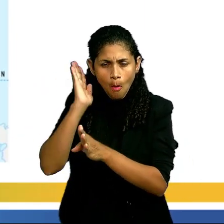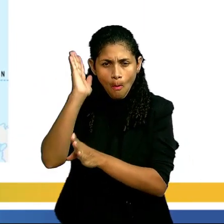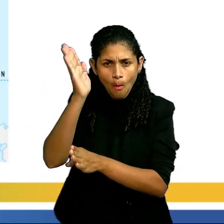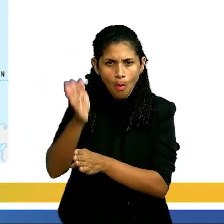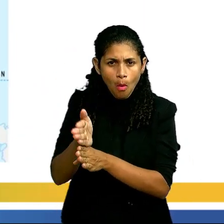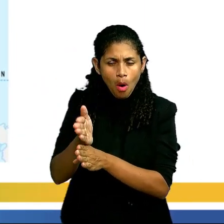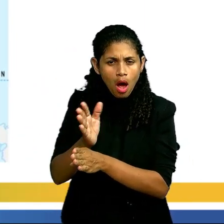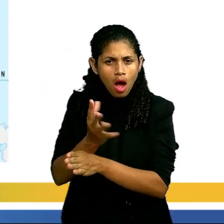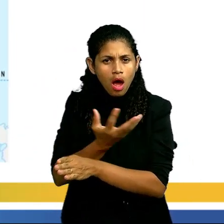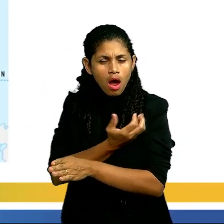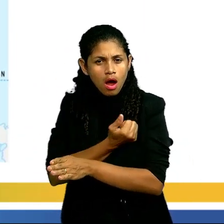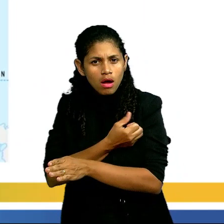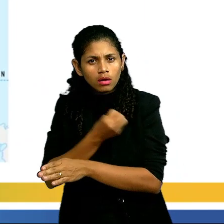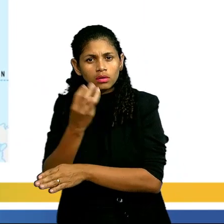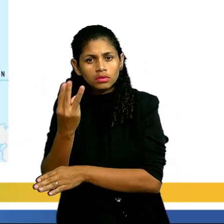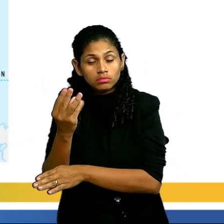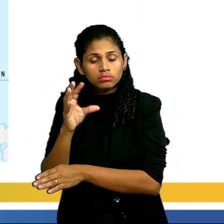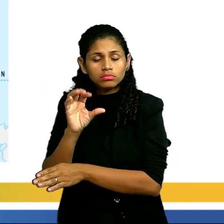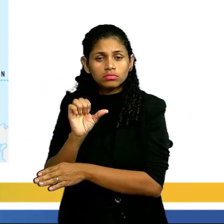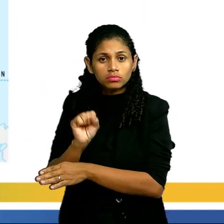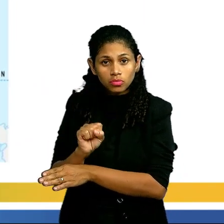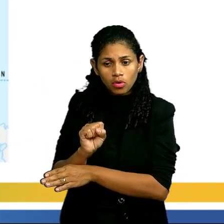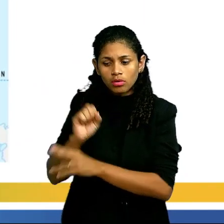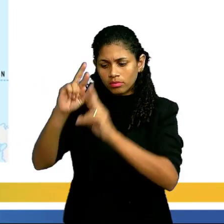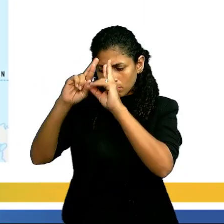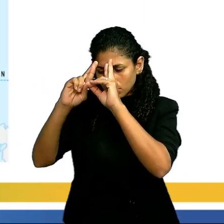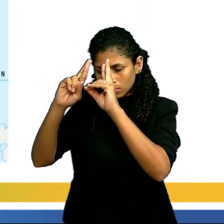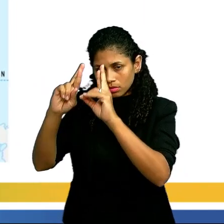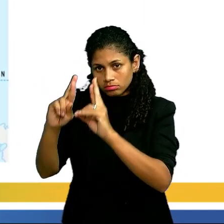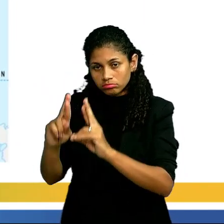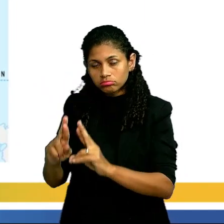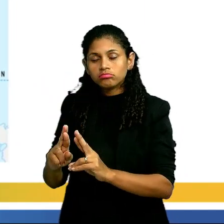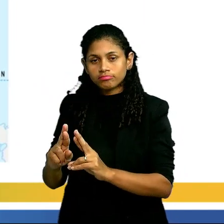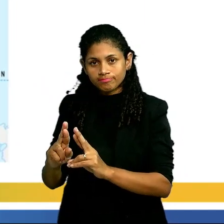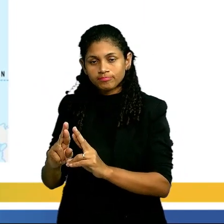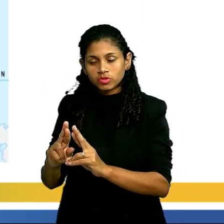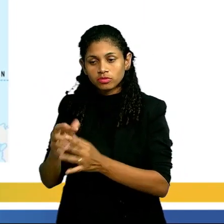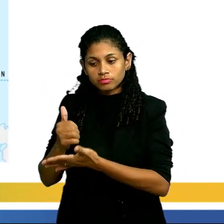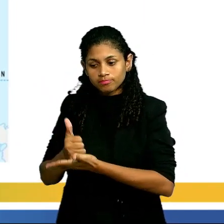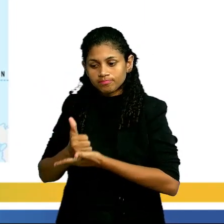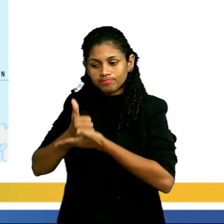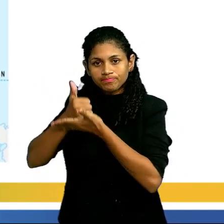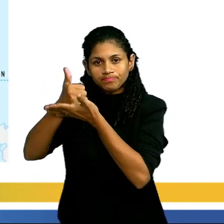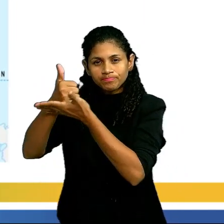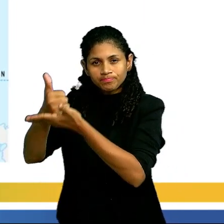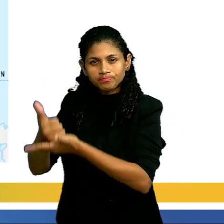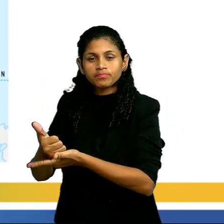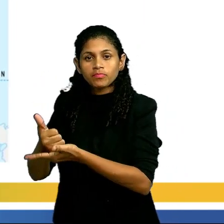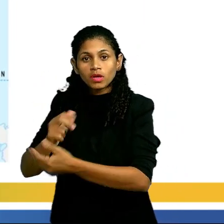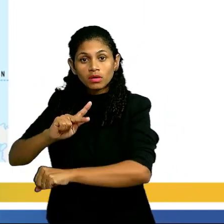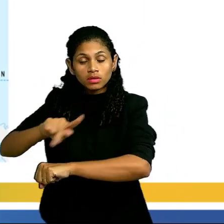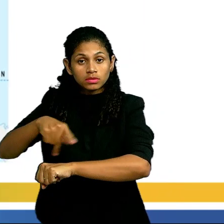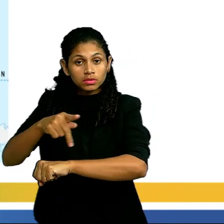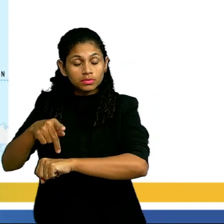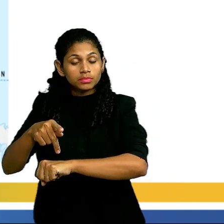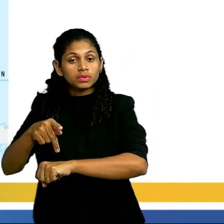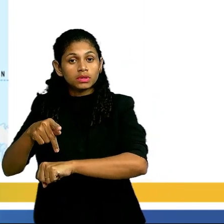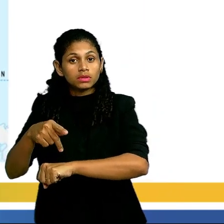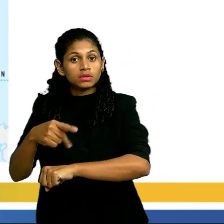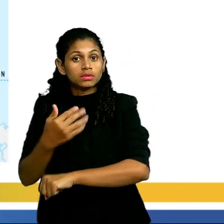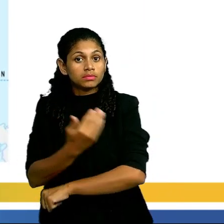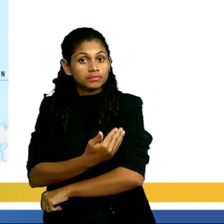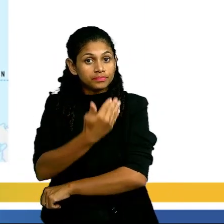se arrastando e incluindo o apoio de nações vizinhas. Como aí você está vendo no mapa, a China e a